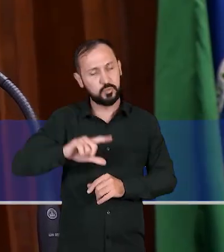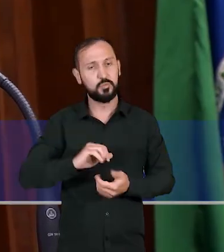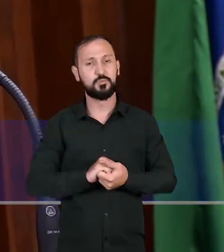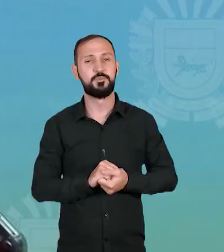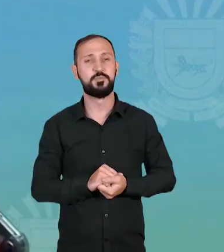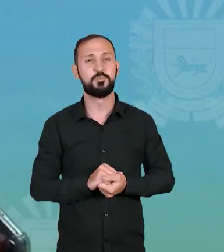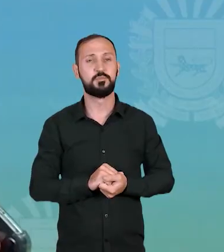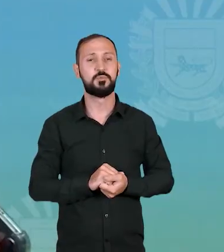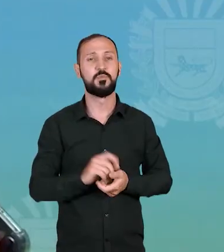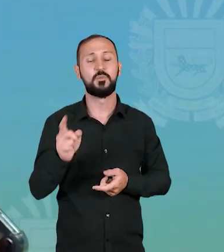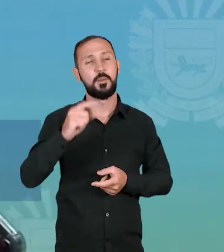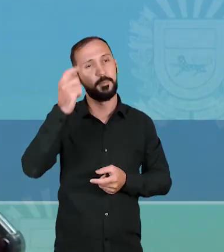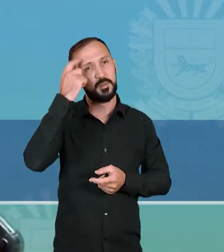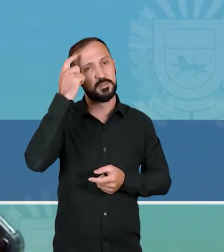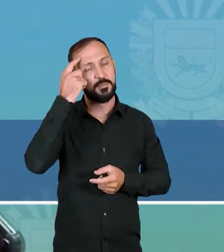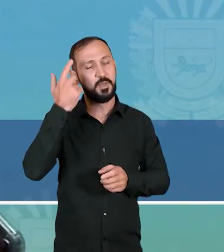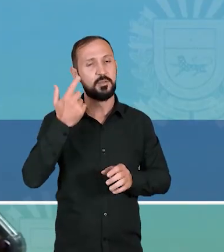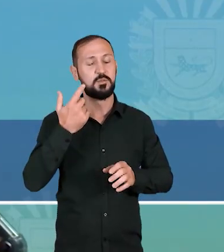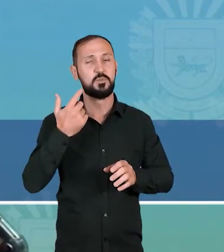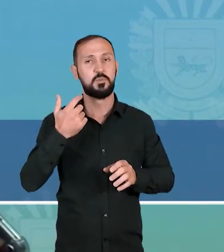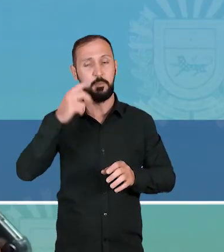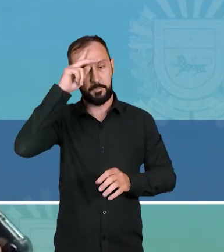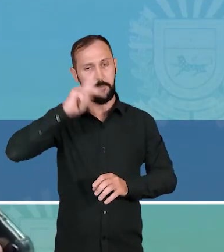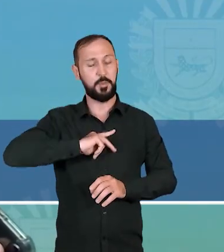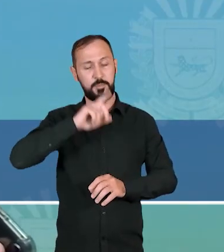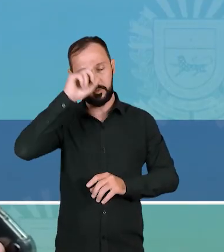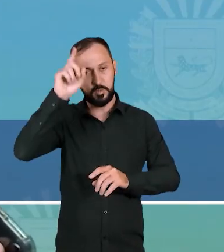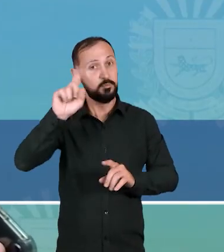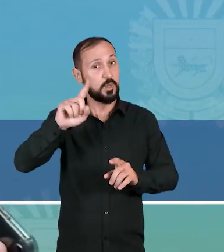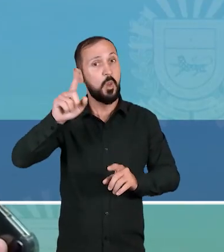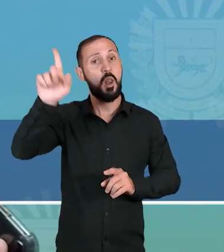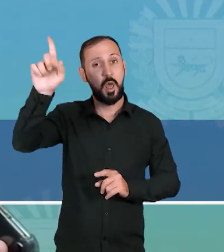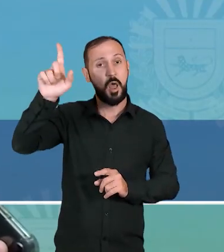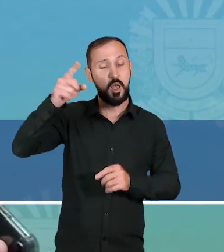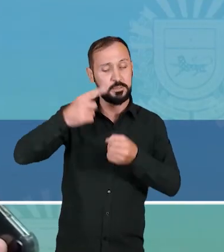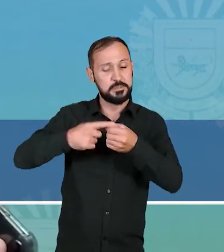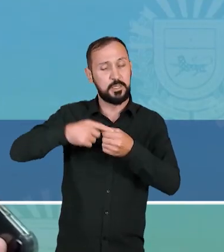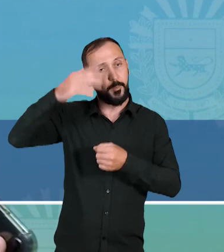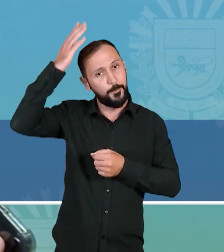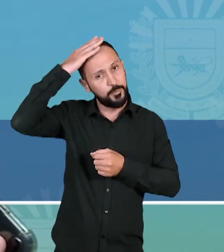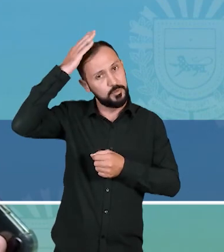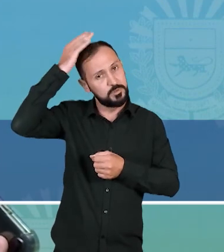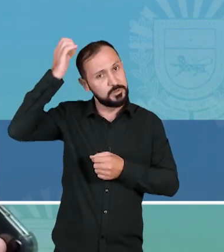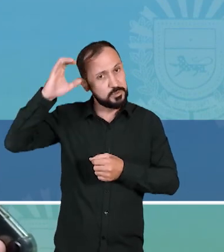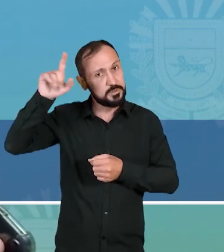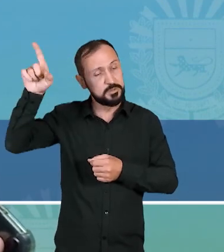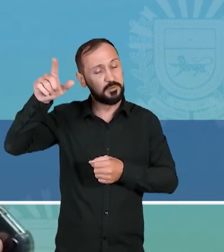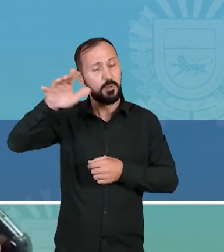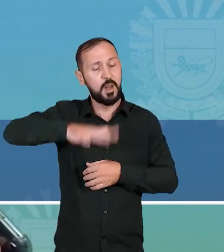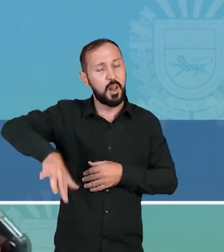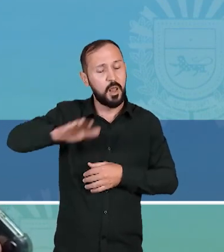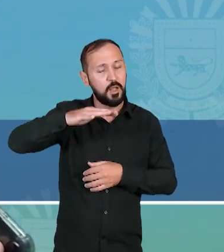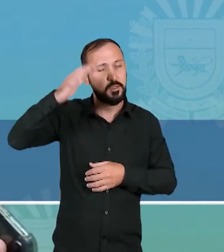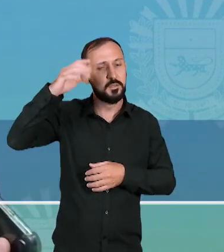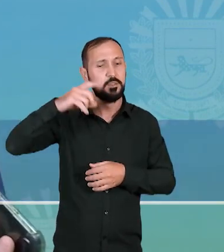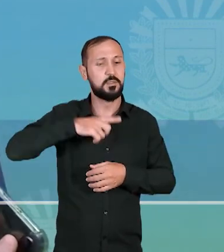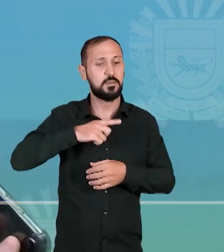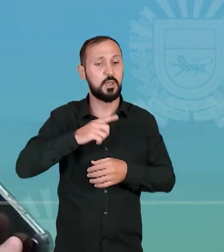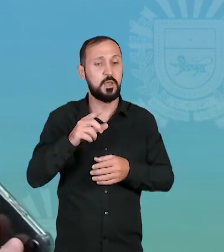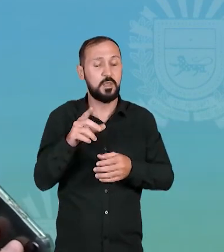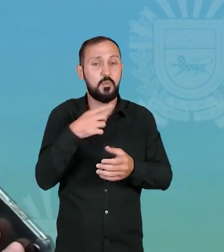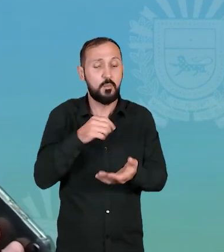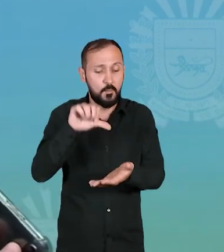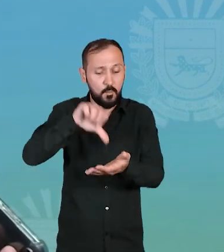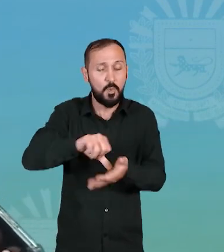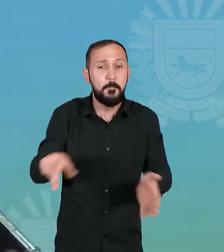Grosso do Sul. Não é uma ideia original, já existe em Curitiba já há alguns anos, no Paraná, uma